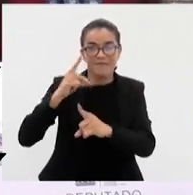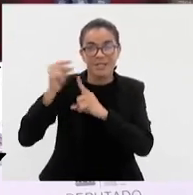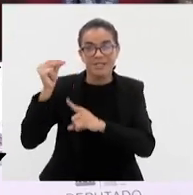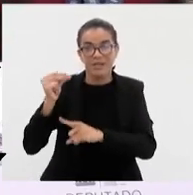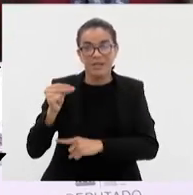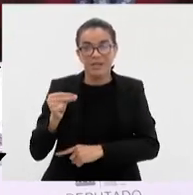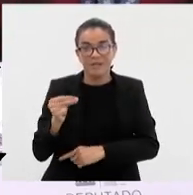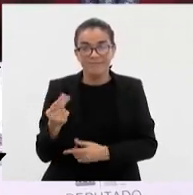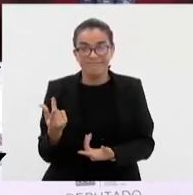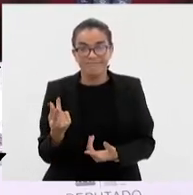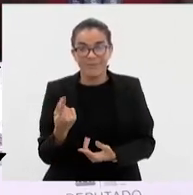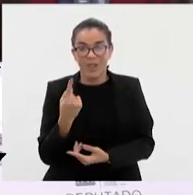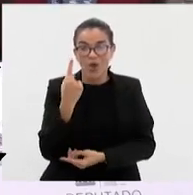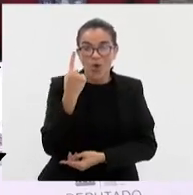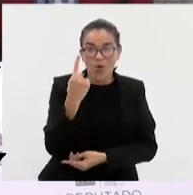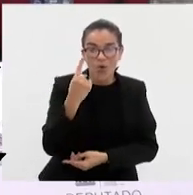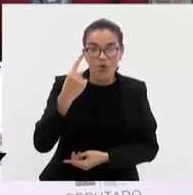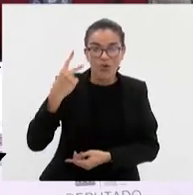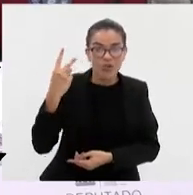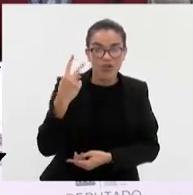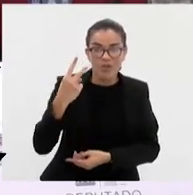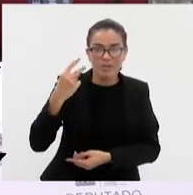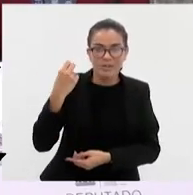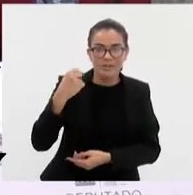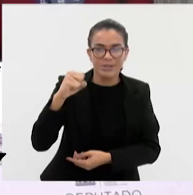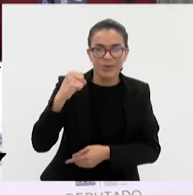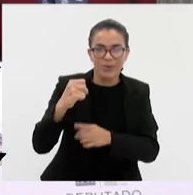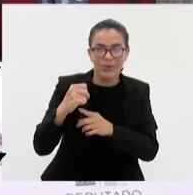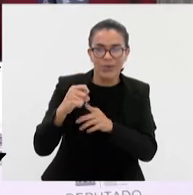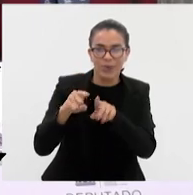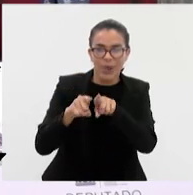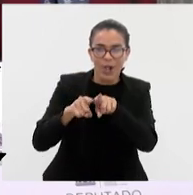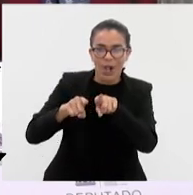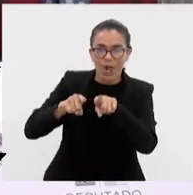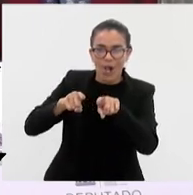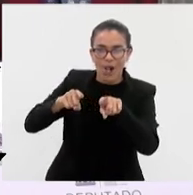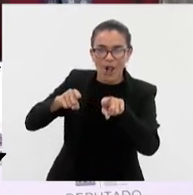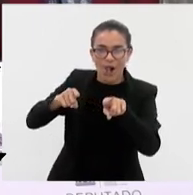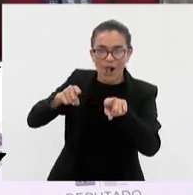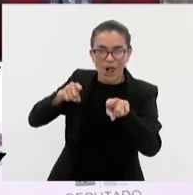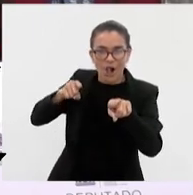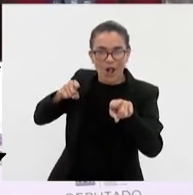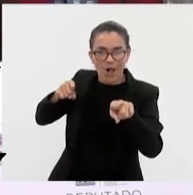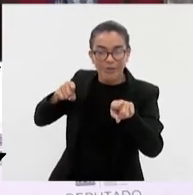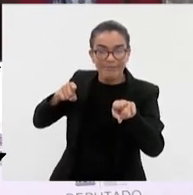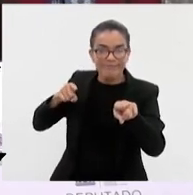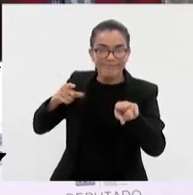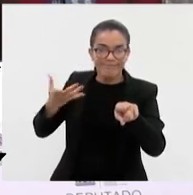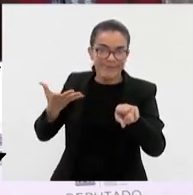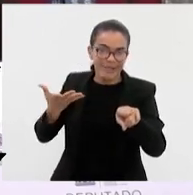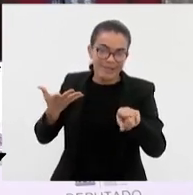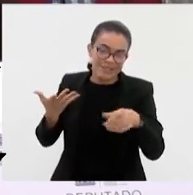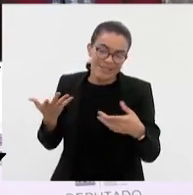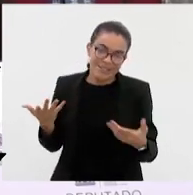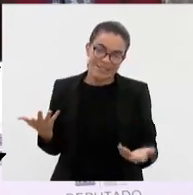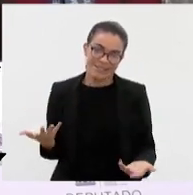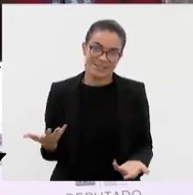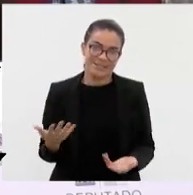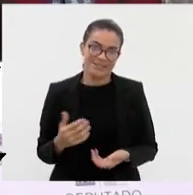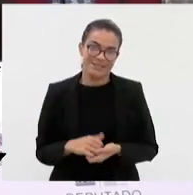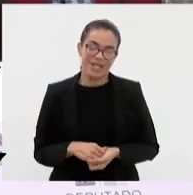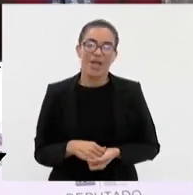colega 1-2 segundos atrás. Eu não estou discutindo se ele tem que ser incluído no cenário do esporte ou não.